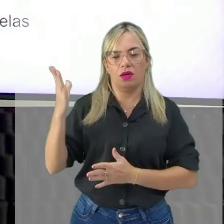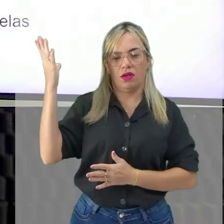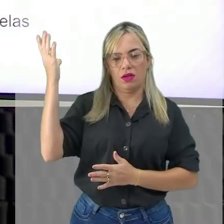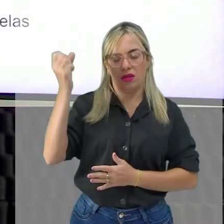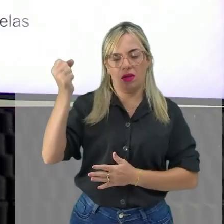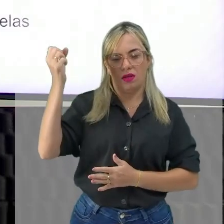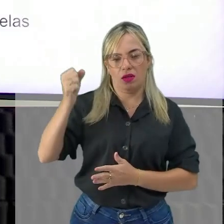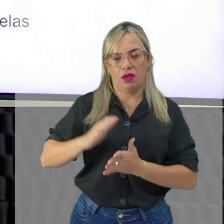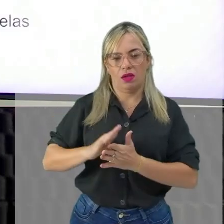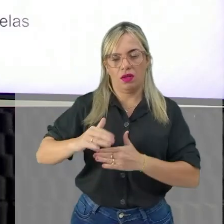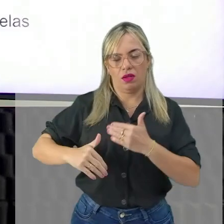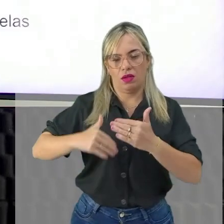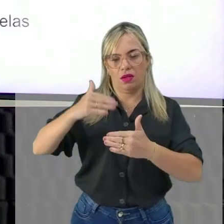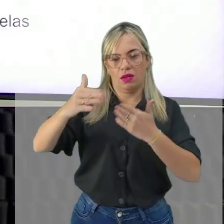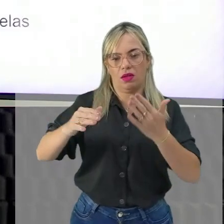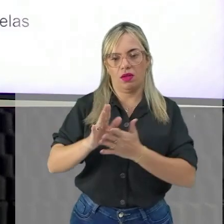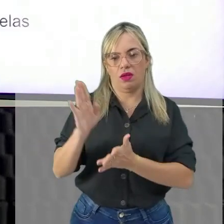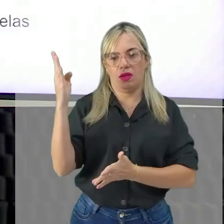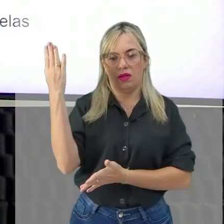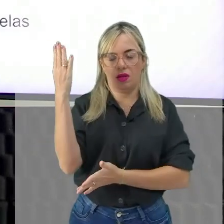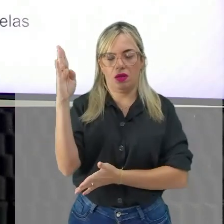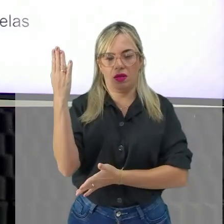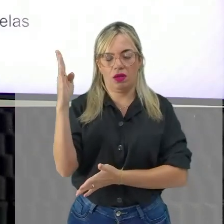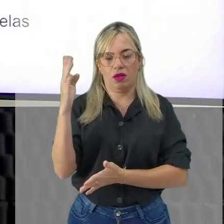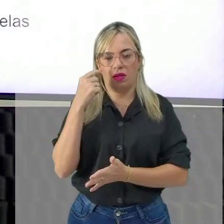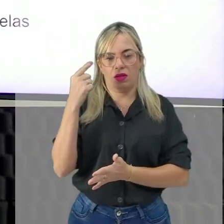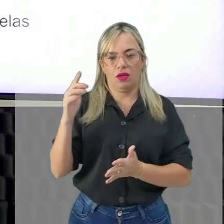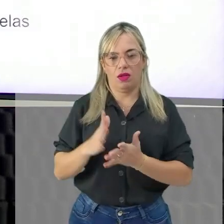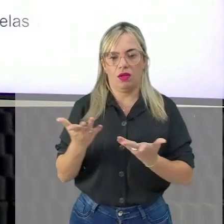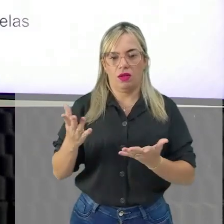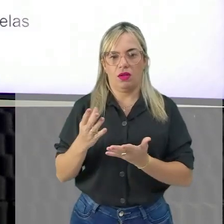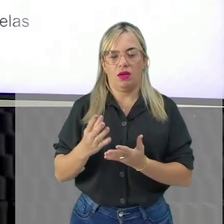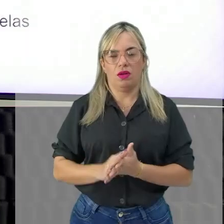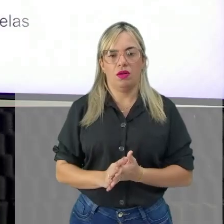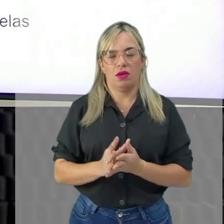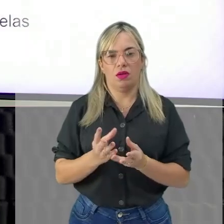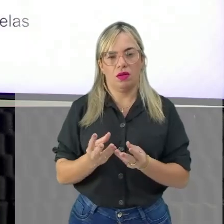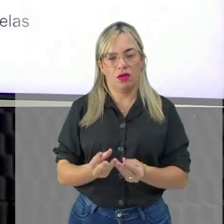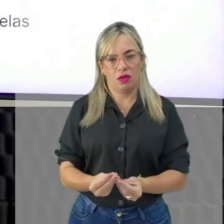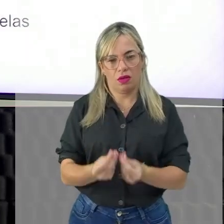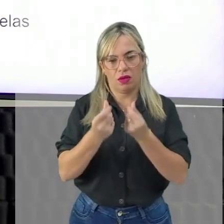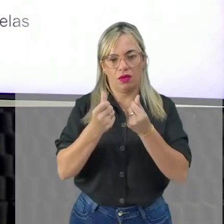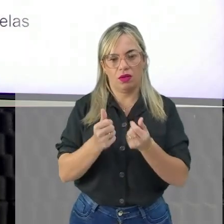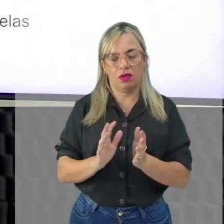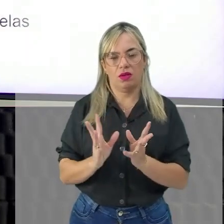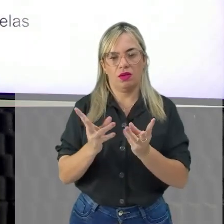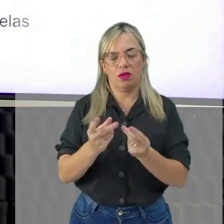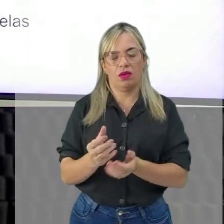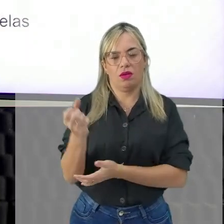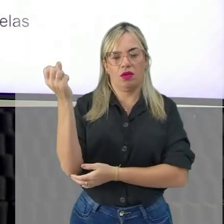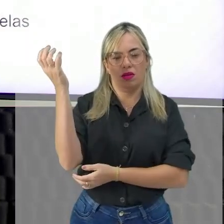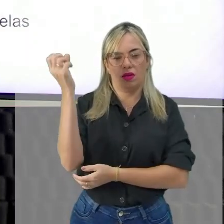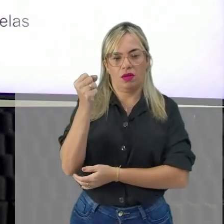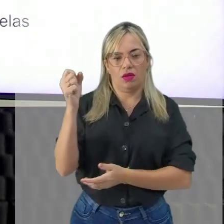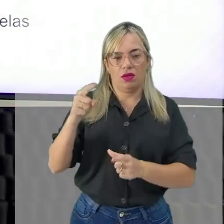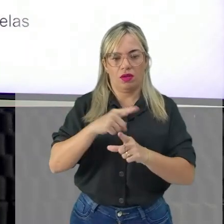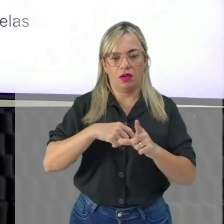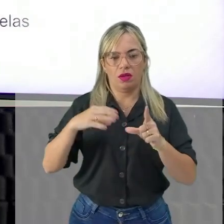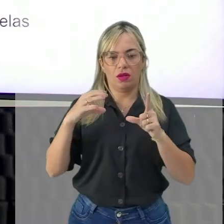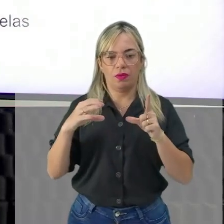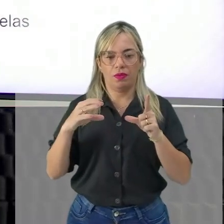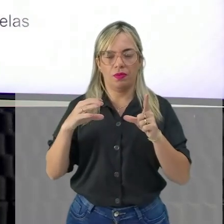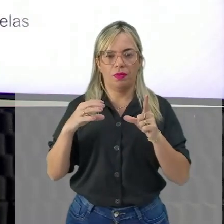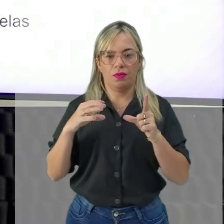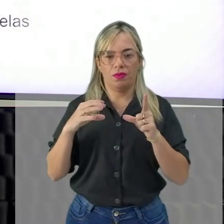desse processamento da bactéria, né, nesse substrato leite. Os fungos autotróficos